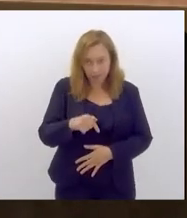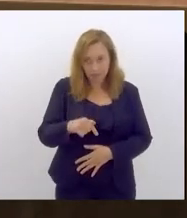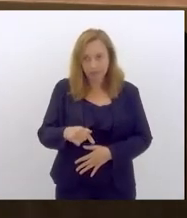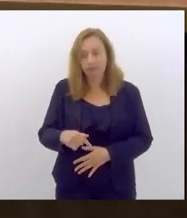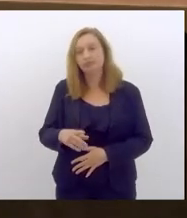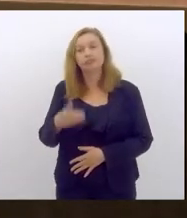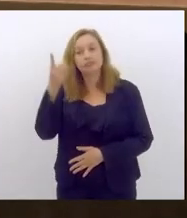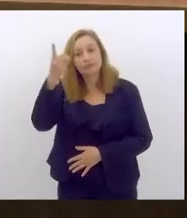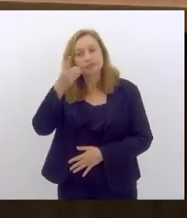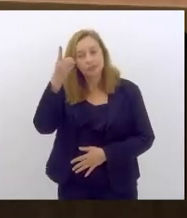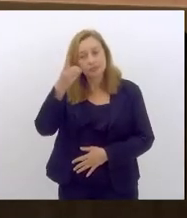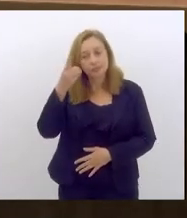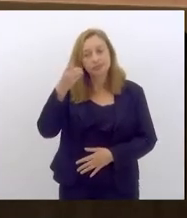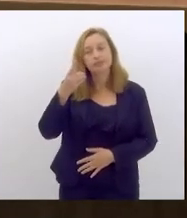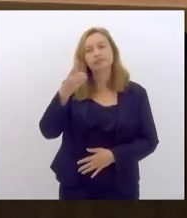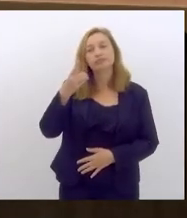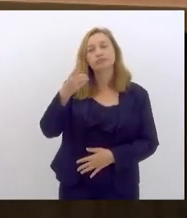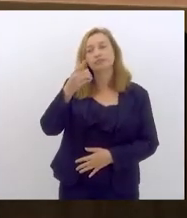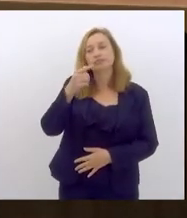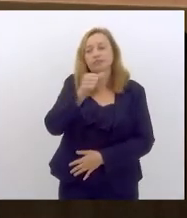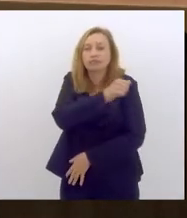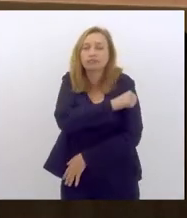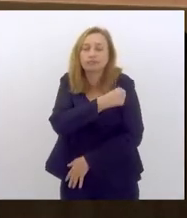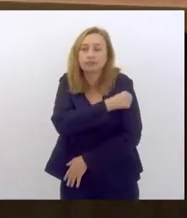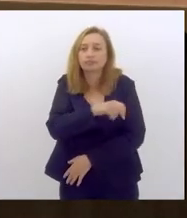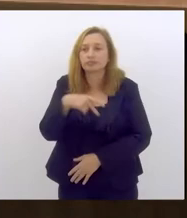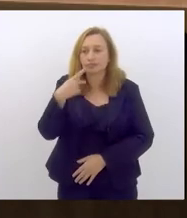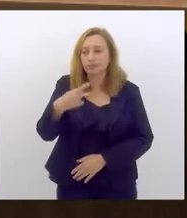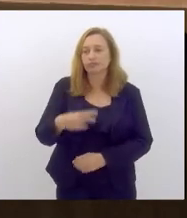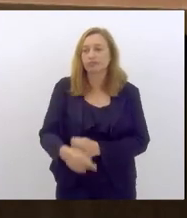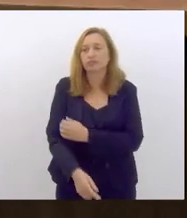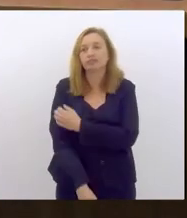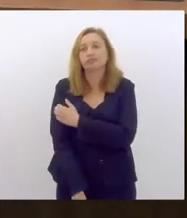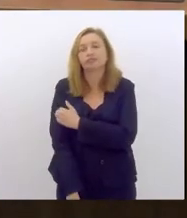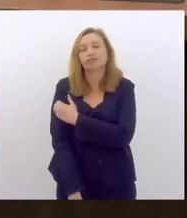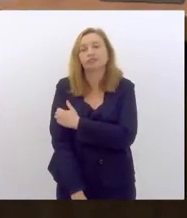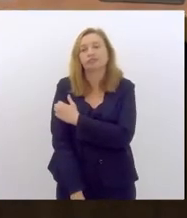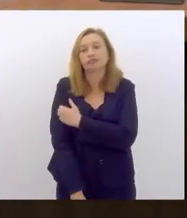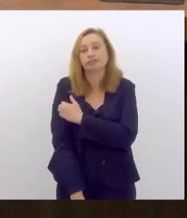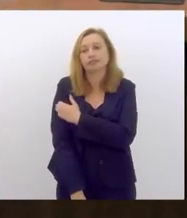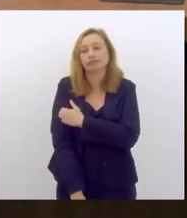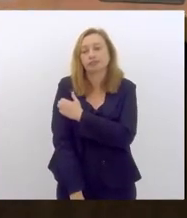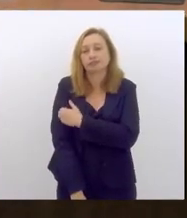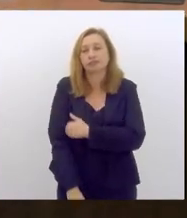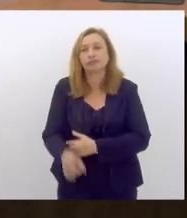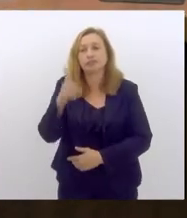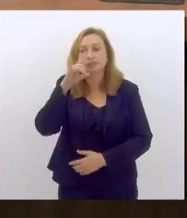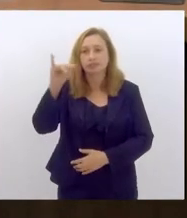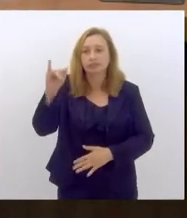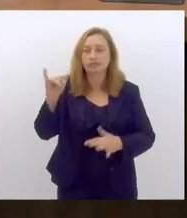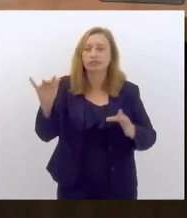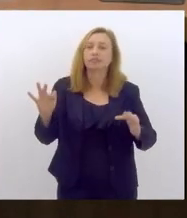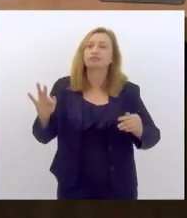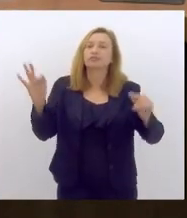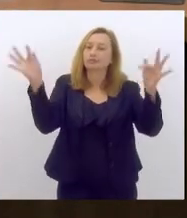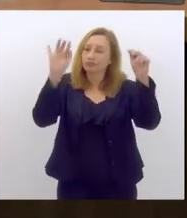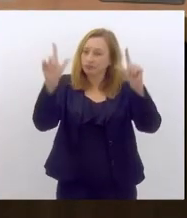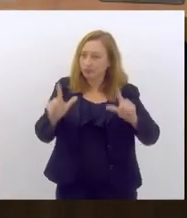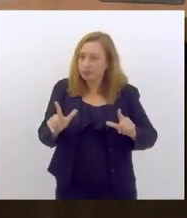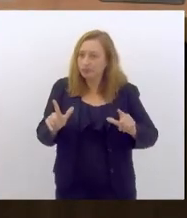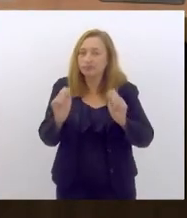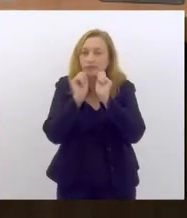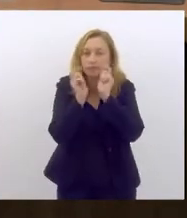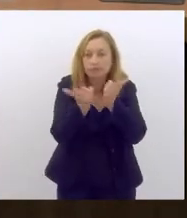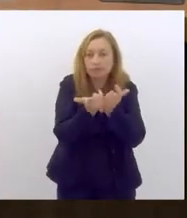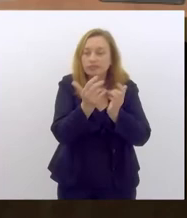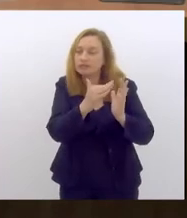nossa deputada Regiane acabou de também colocar, esse dia histórico da Alerj, onde